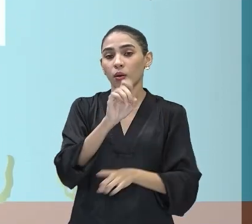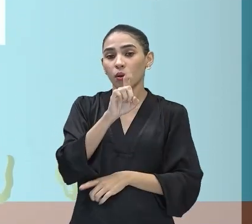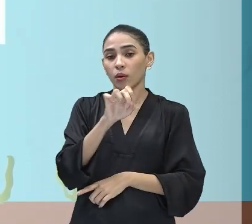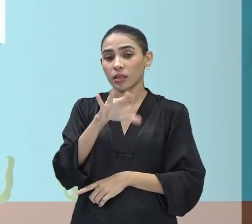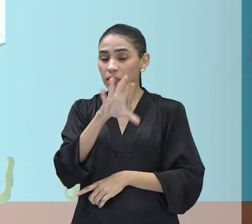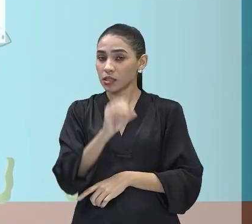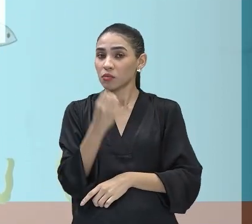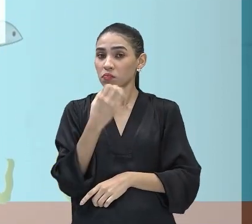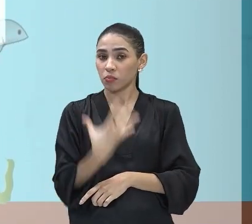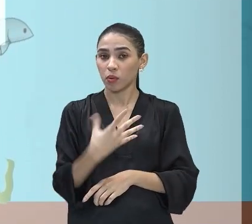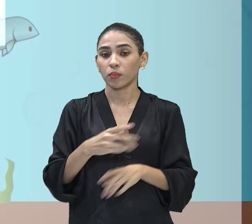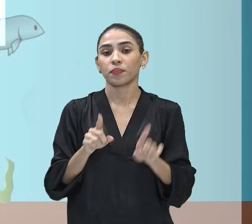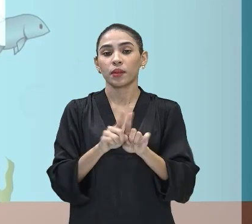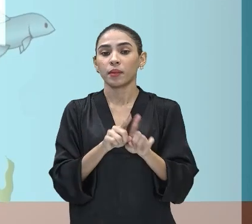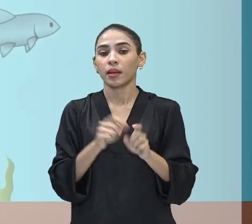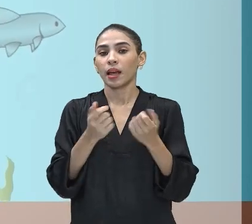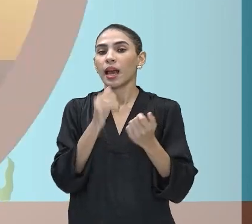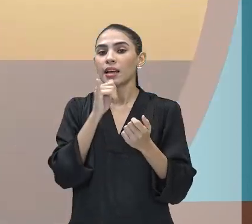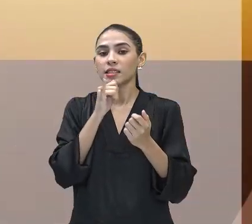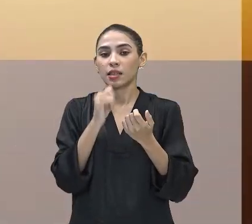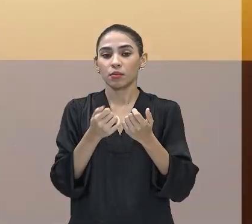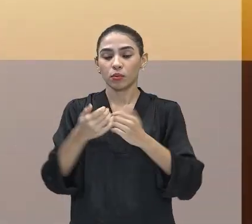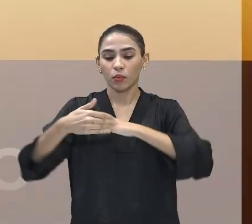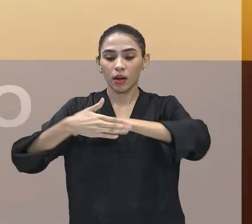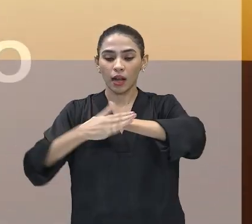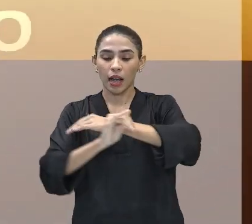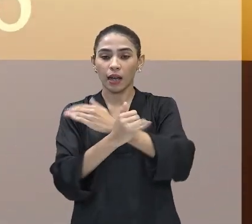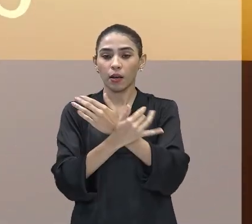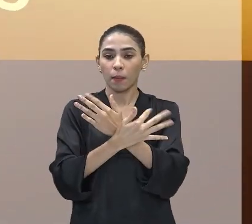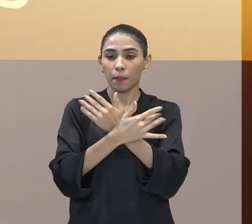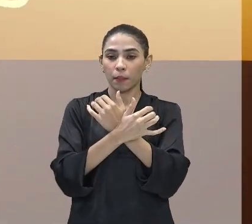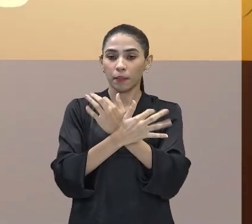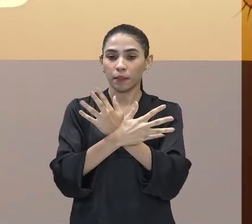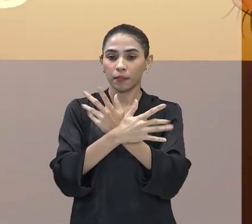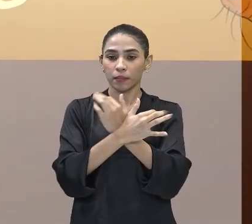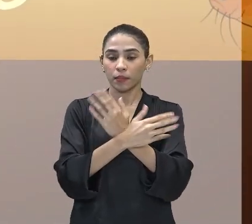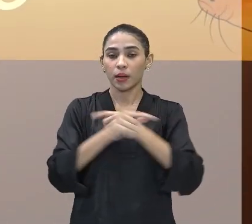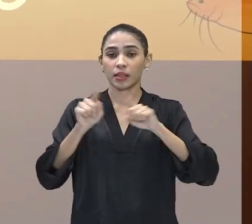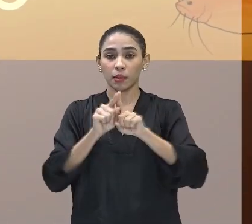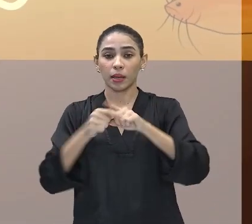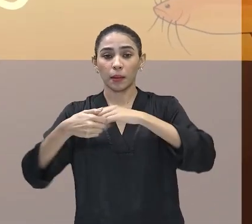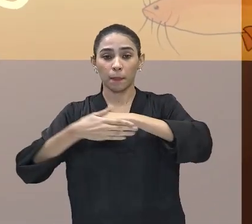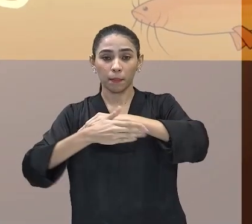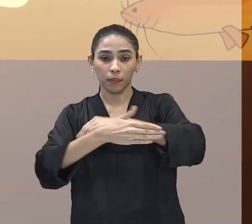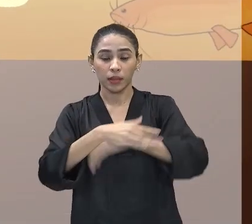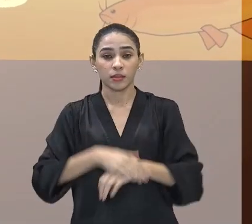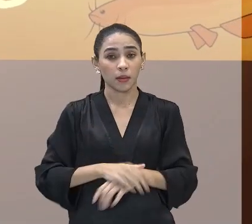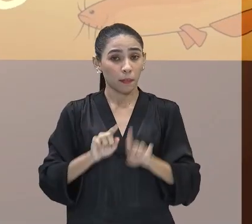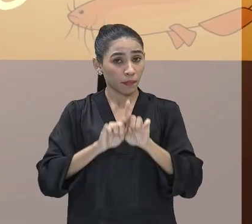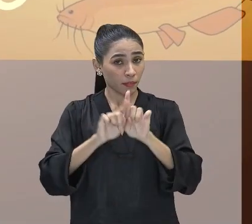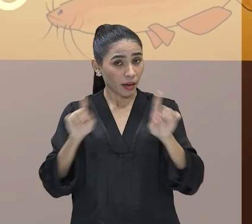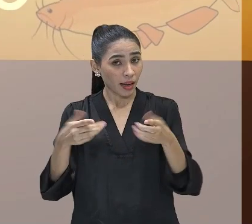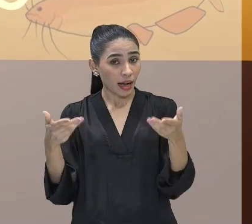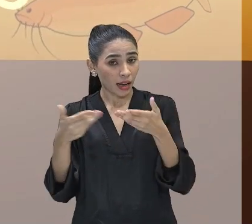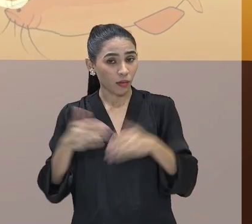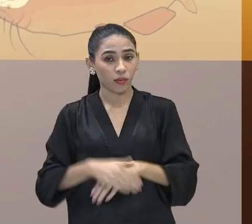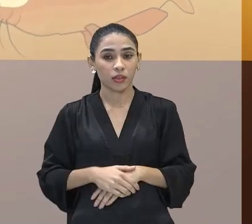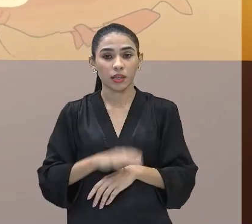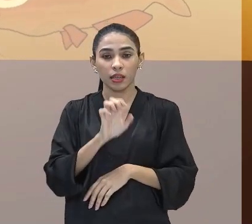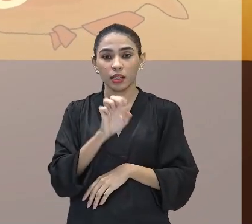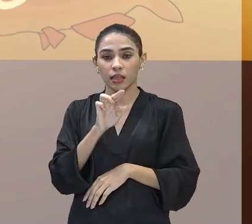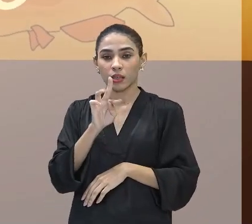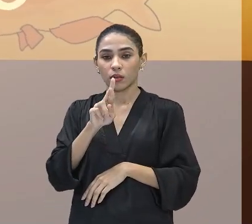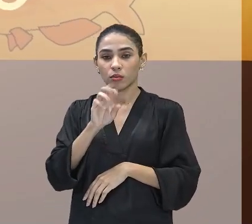dissolvido pouco crescimento de álcoois e alta diversidade de peixes quando a gente observa um lago um lago